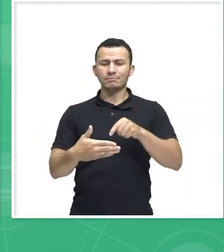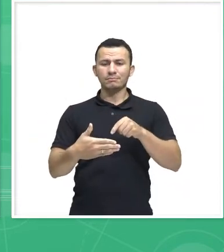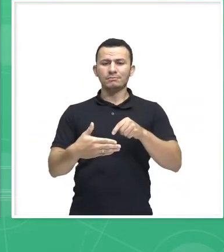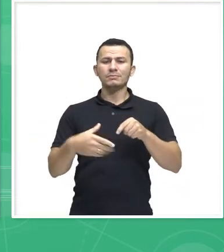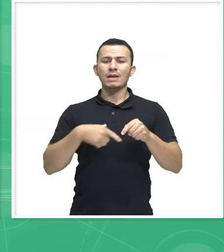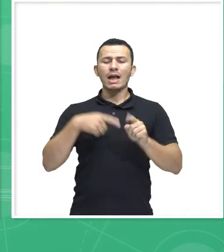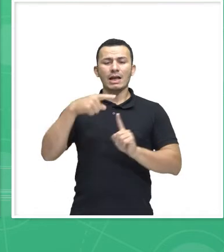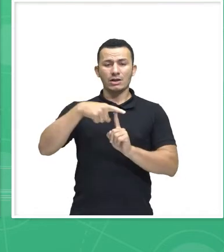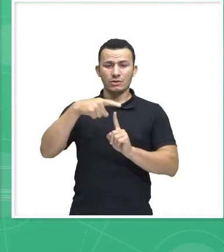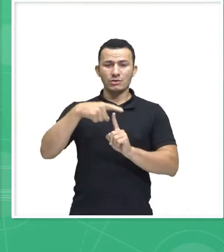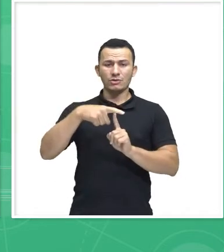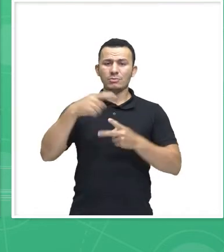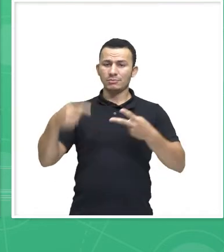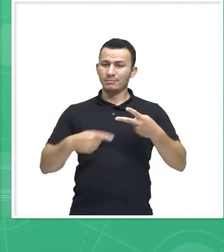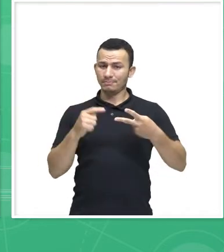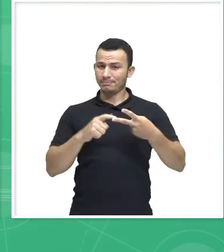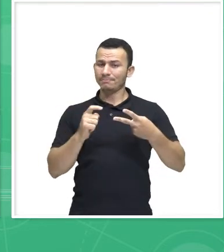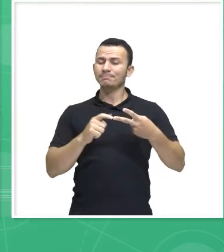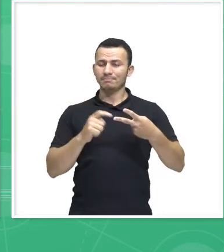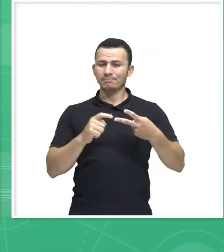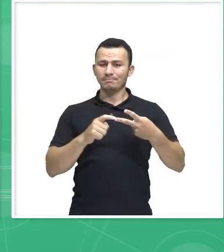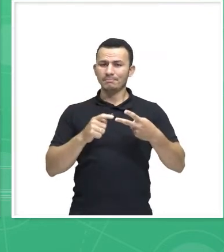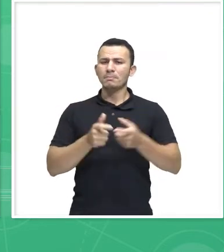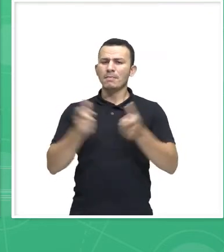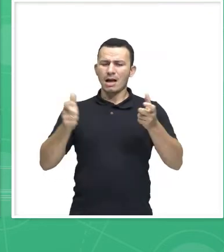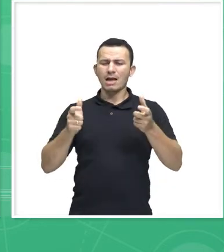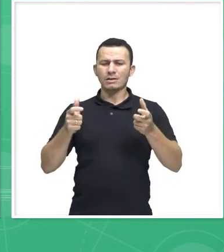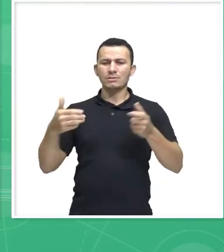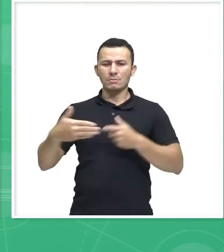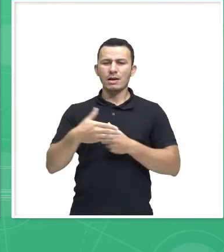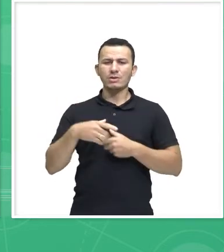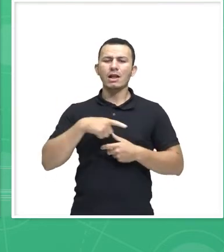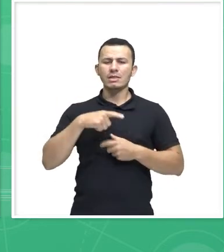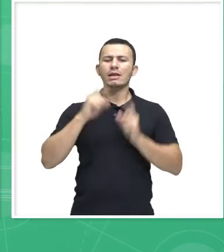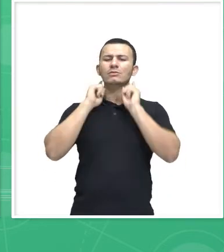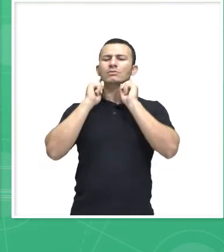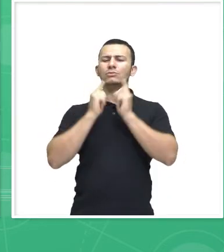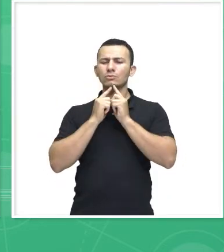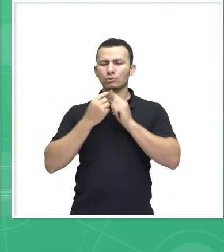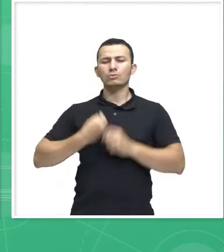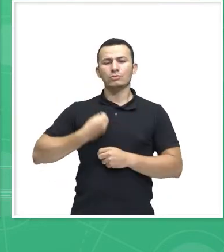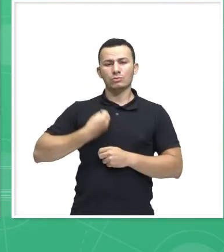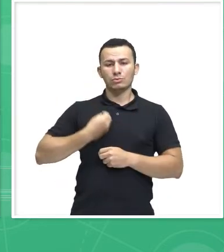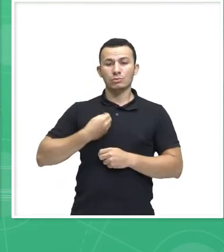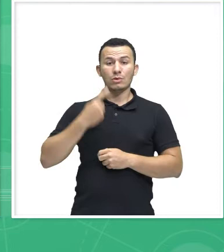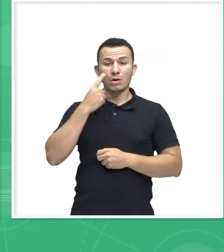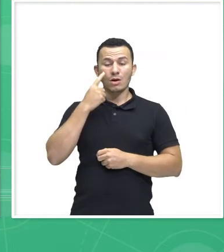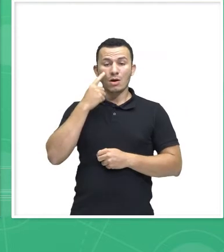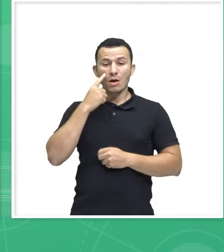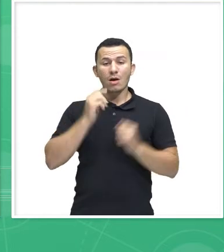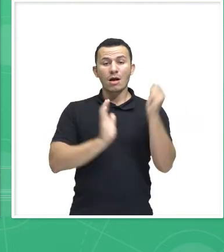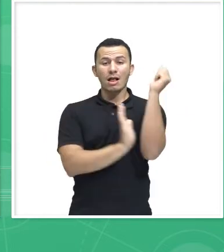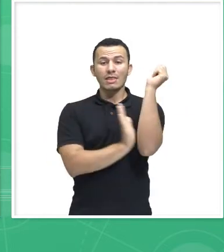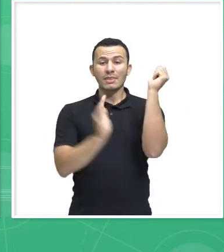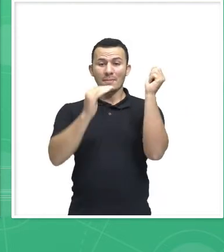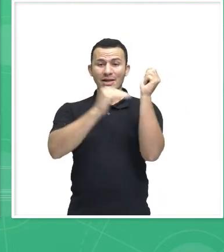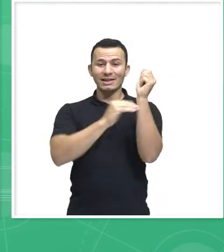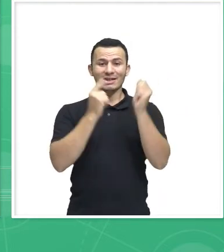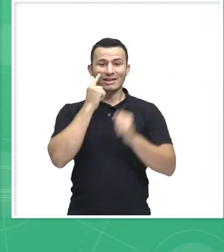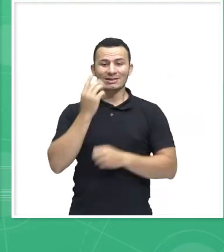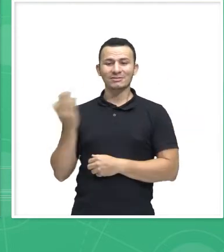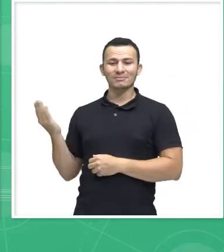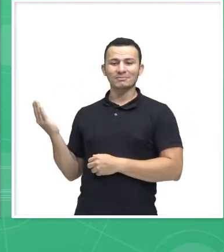Guima acostumada maioria dos países que nós conhecemos sangue nas tomadas como esse então aqui que a gente está vendo aqui na imagem